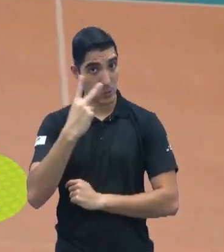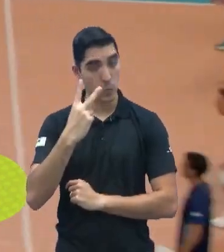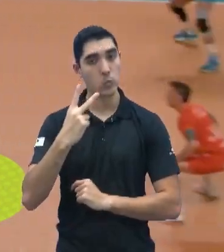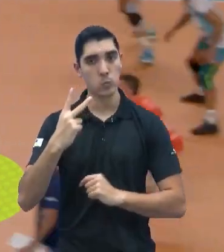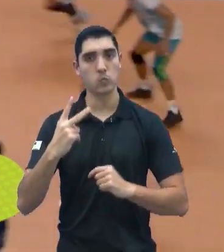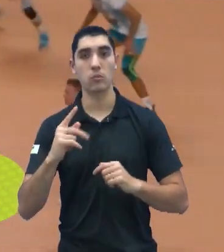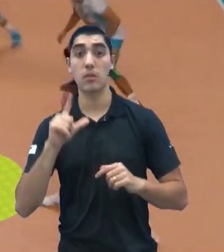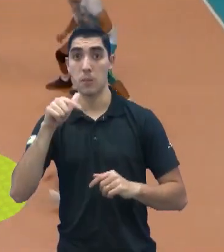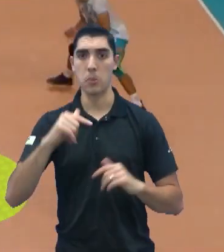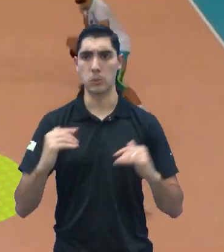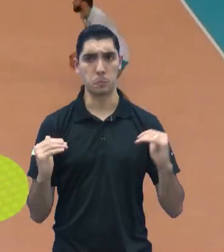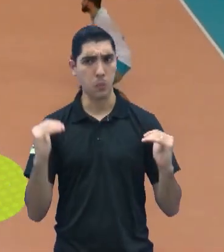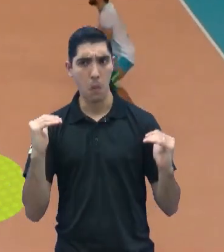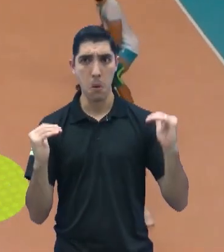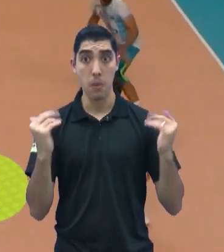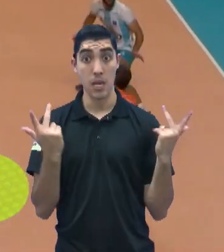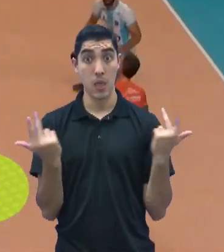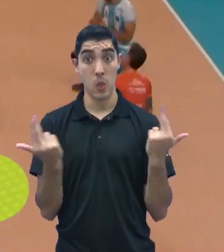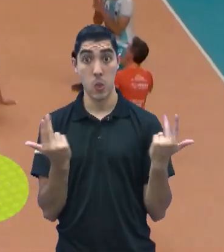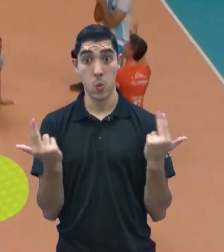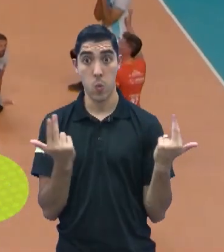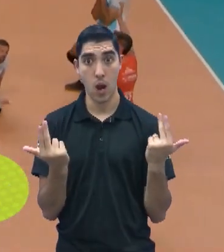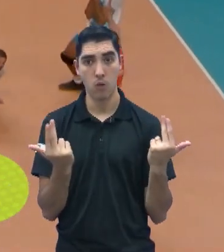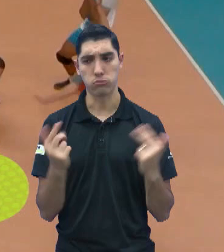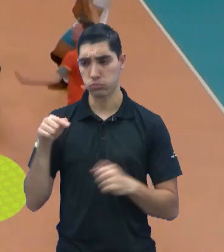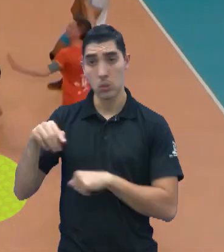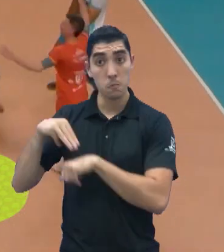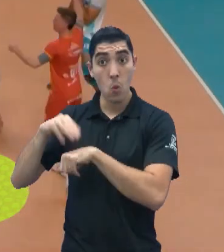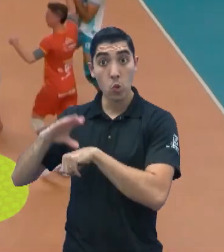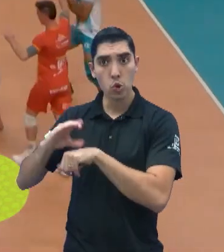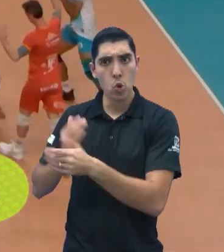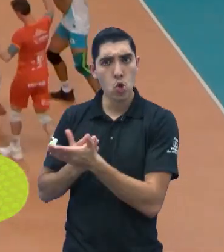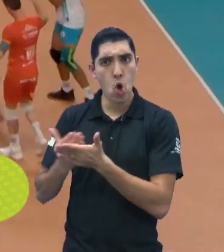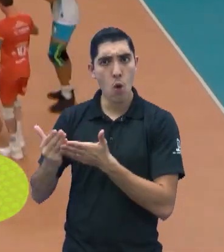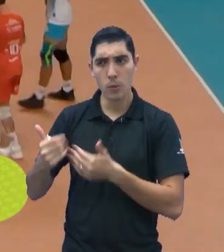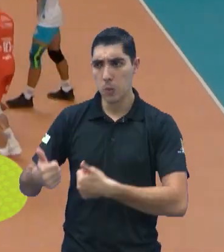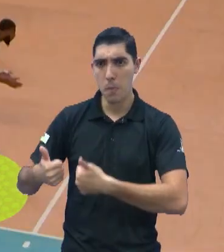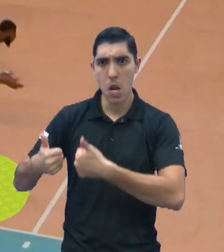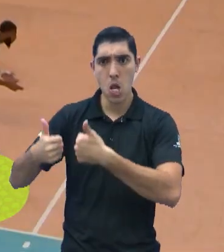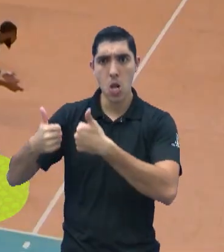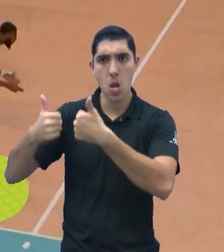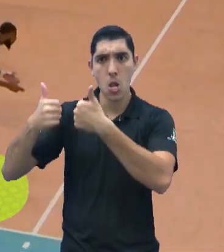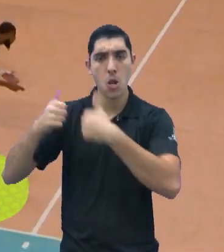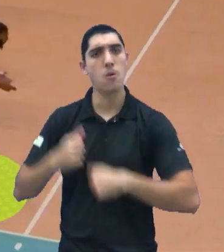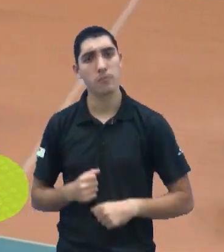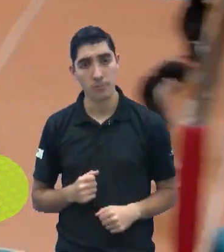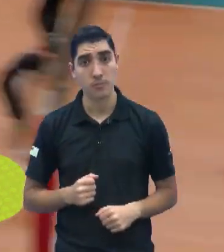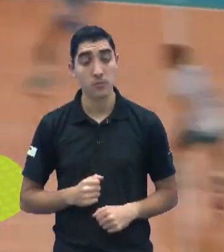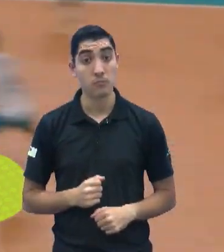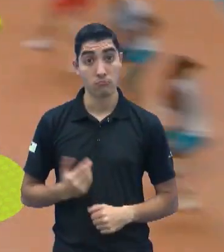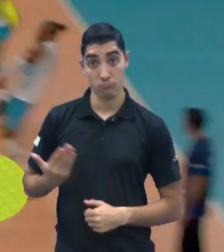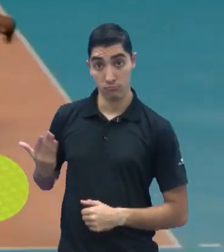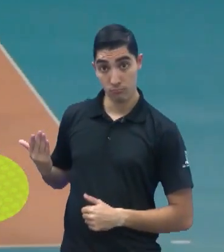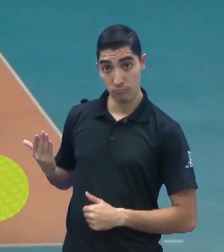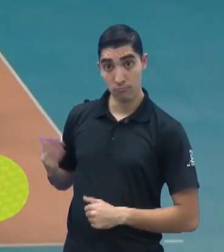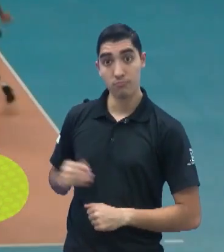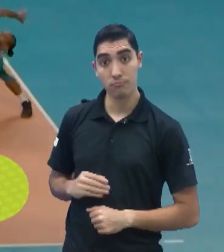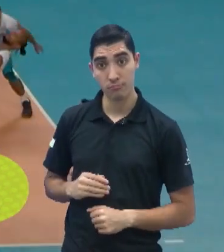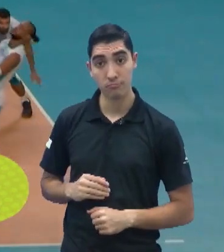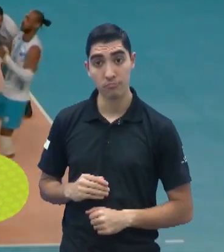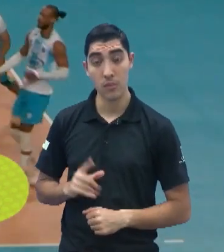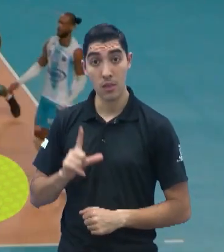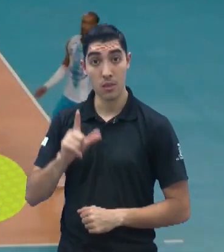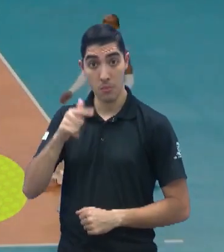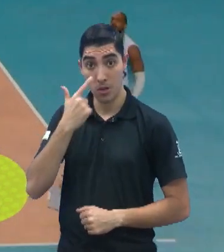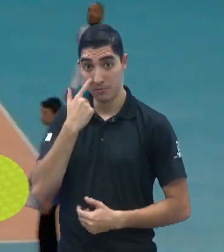mais equilibrada. A equipe de Mogi dava sinais que viria para empatar a partida. Marcos Paulo se redimiu do fim do primeiro